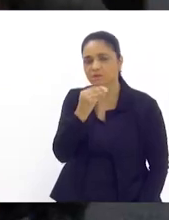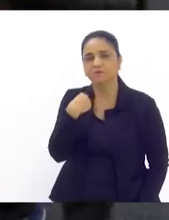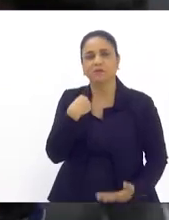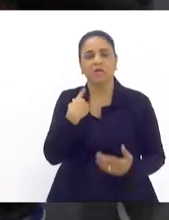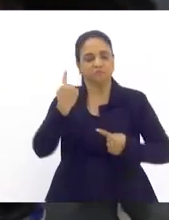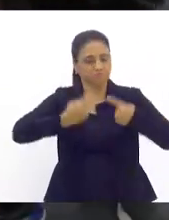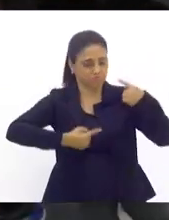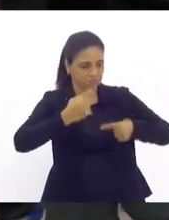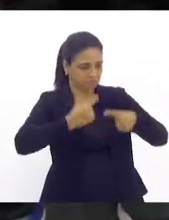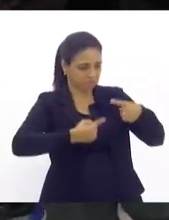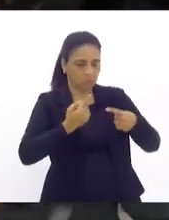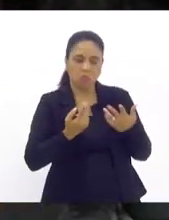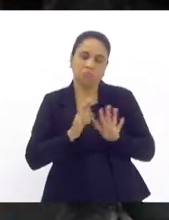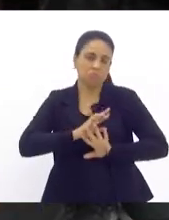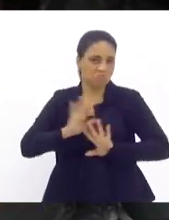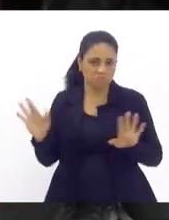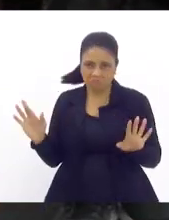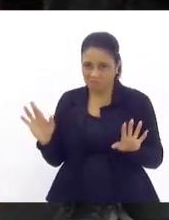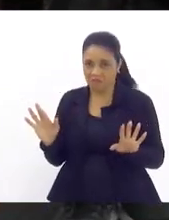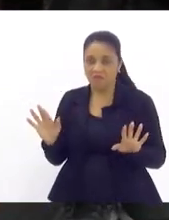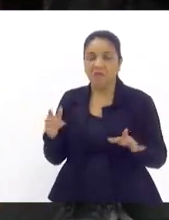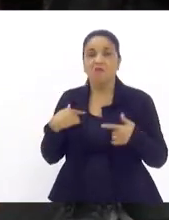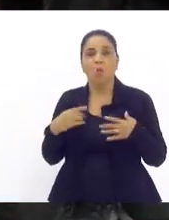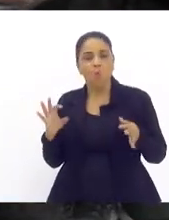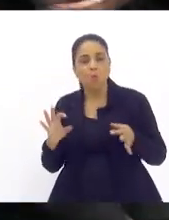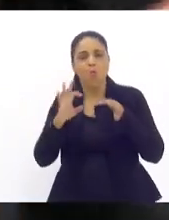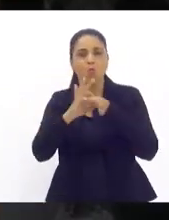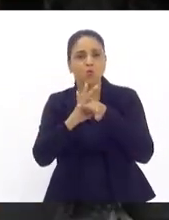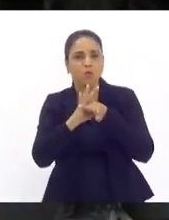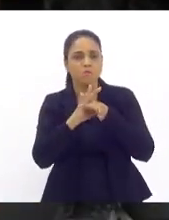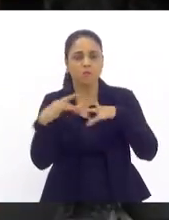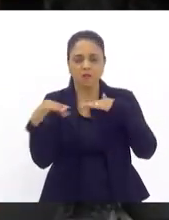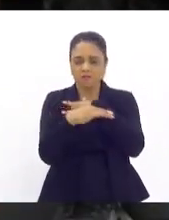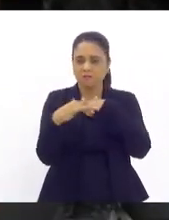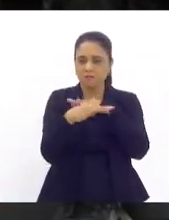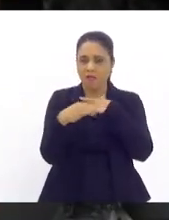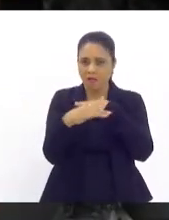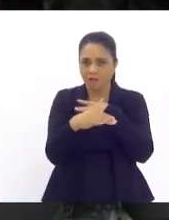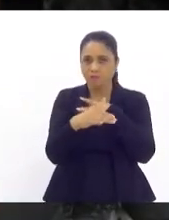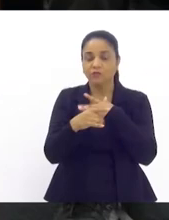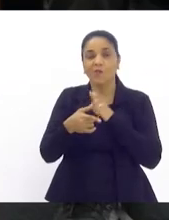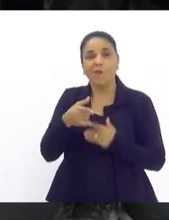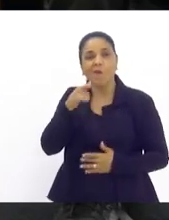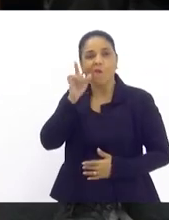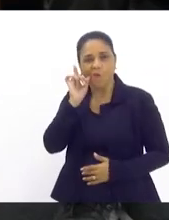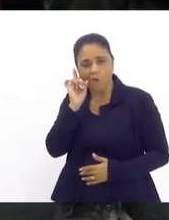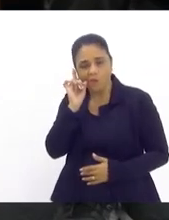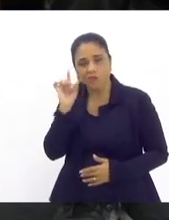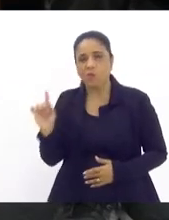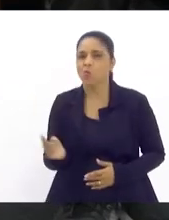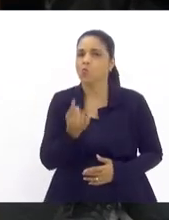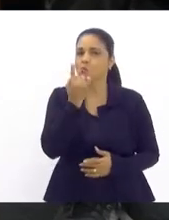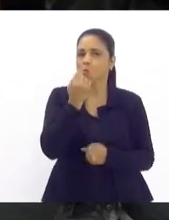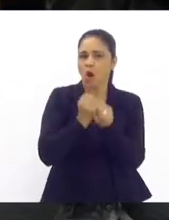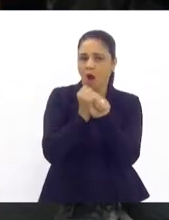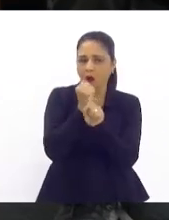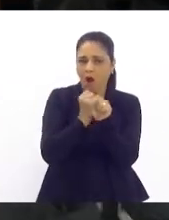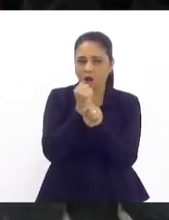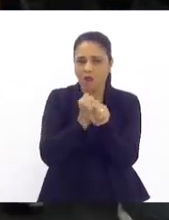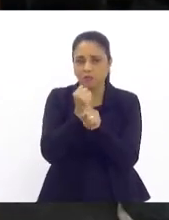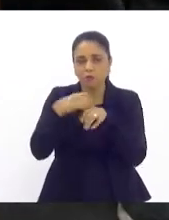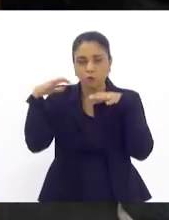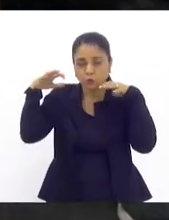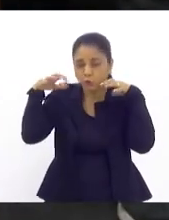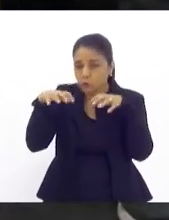divergências políticas, nos unirmos por nossa cidade e dizer que no dia de ontem, infelizmente, completamos um ano da segunda chuva